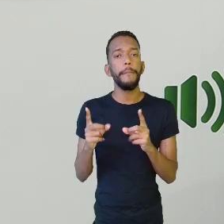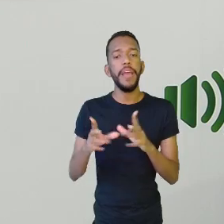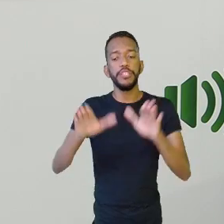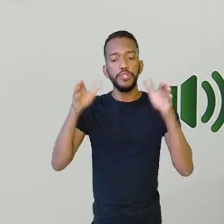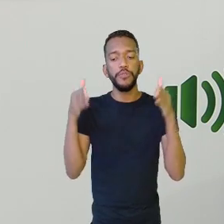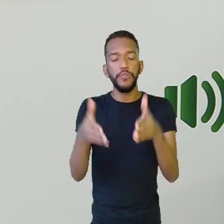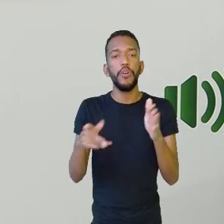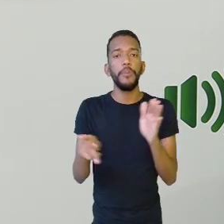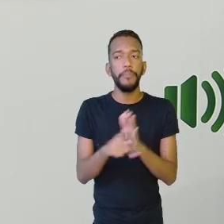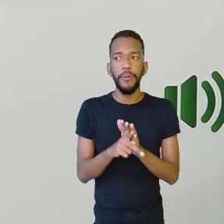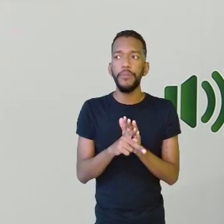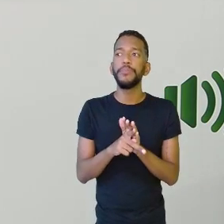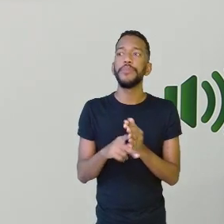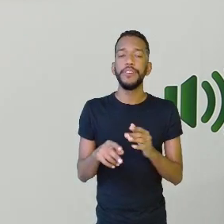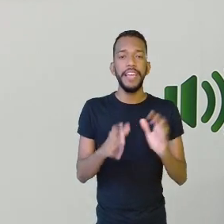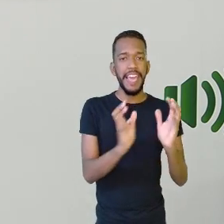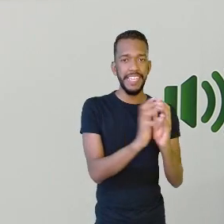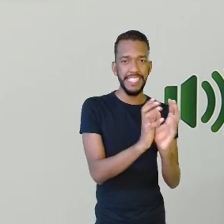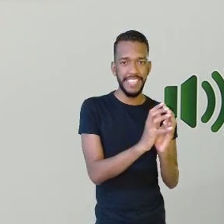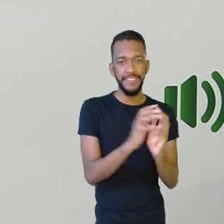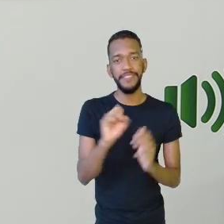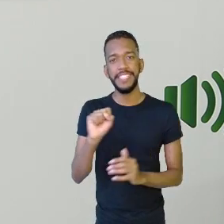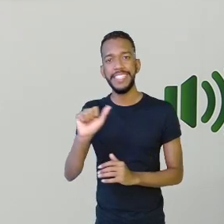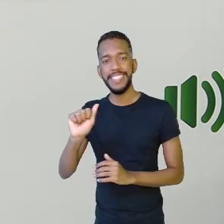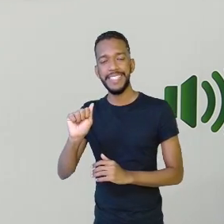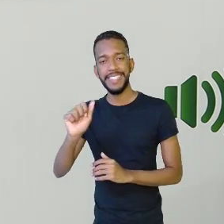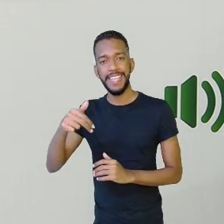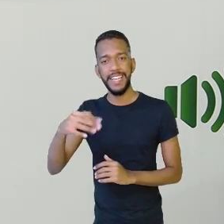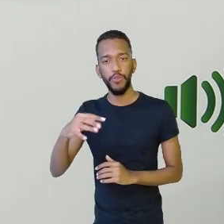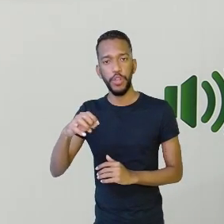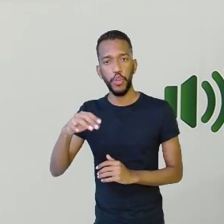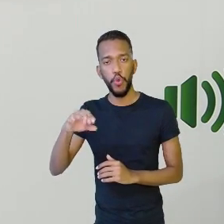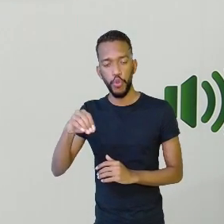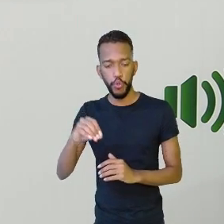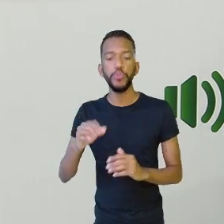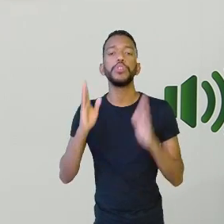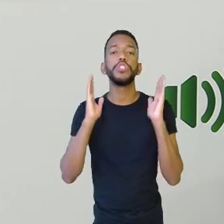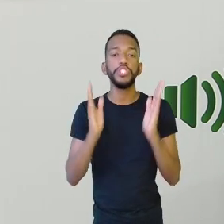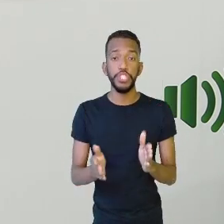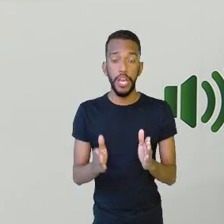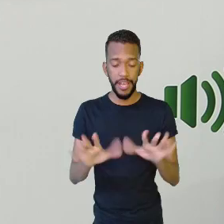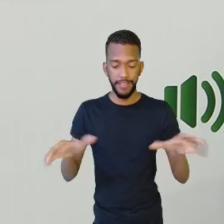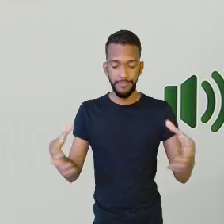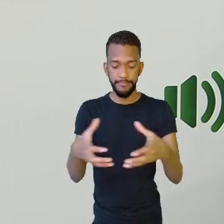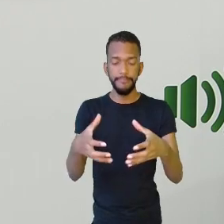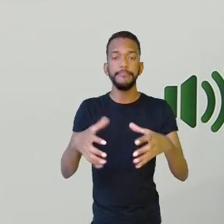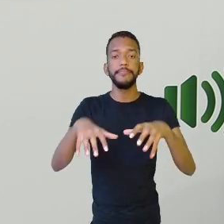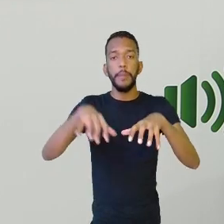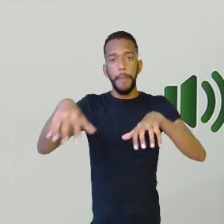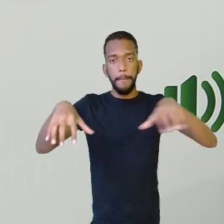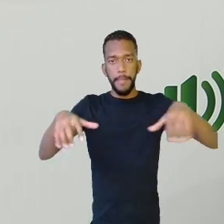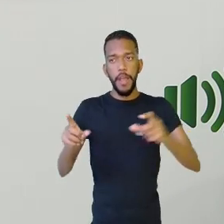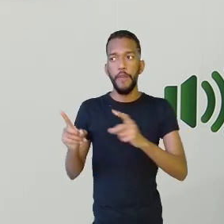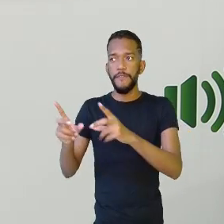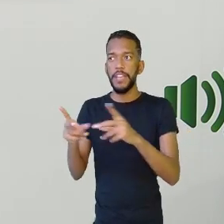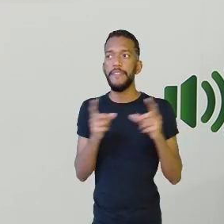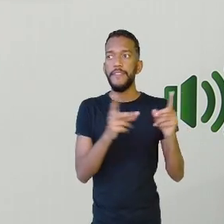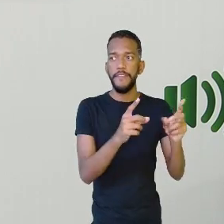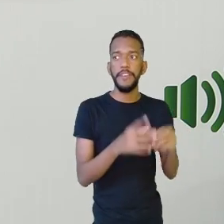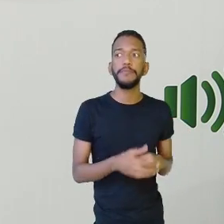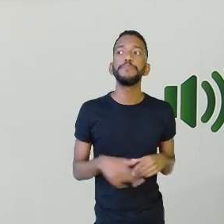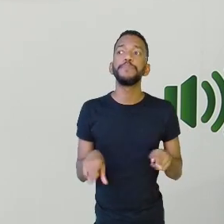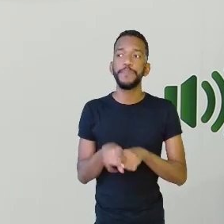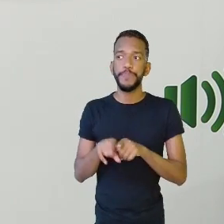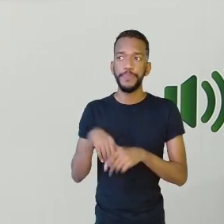de Santo Antônio. Eram os bairros mais comerciais do Recife nesse período. Olha como a coisa foi